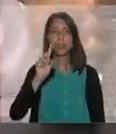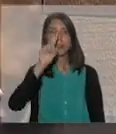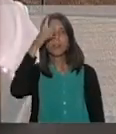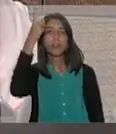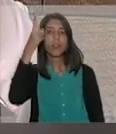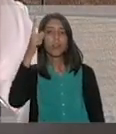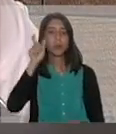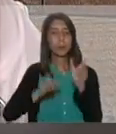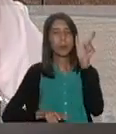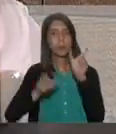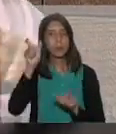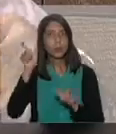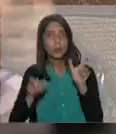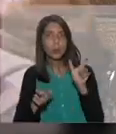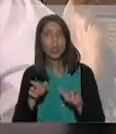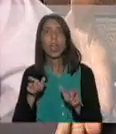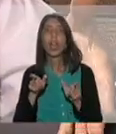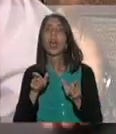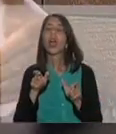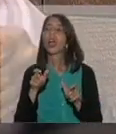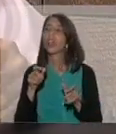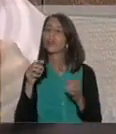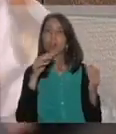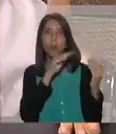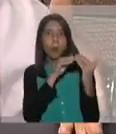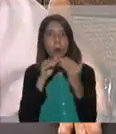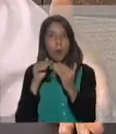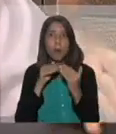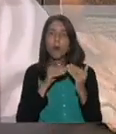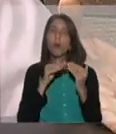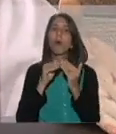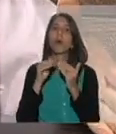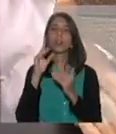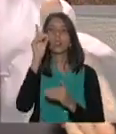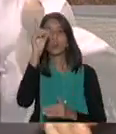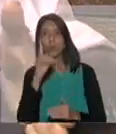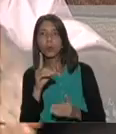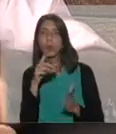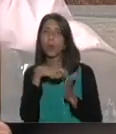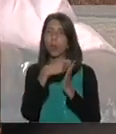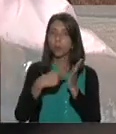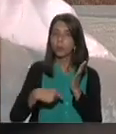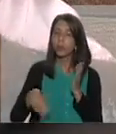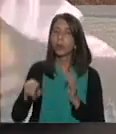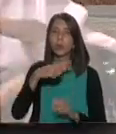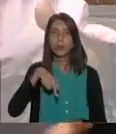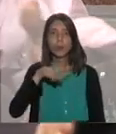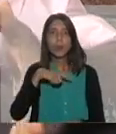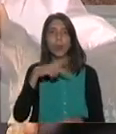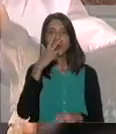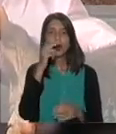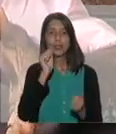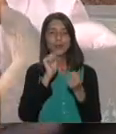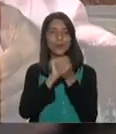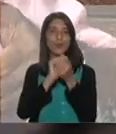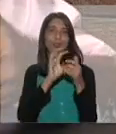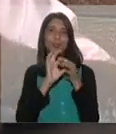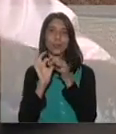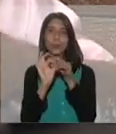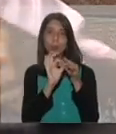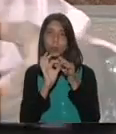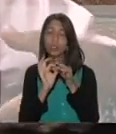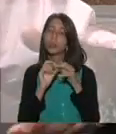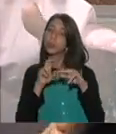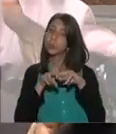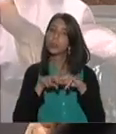crio as minhas personagens e, de comum acordo com a direção e a autoria, nós fazemos uma simbiose. Tanto que os